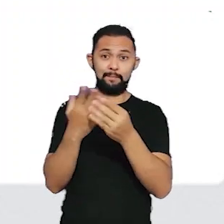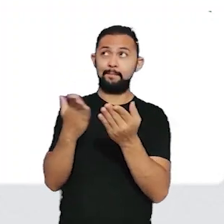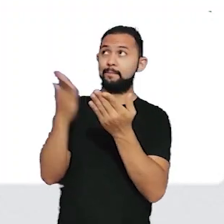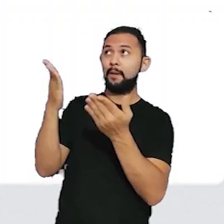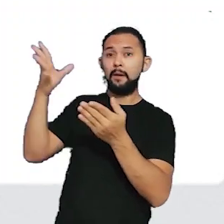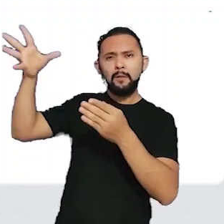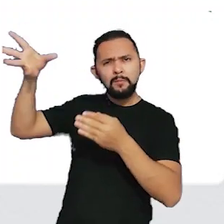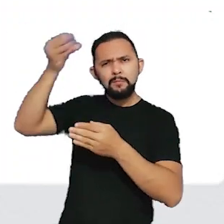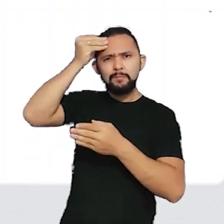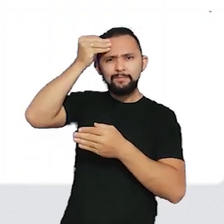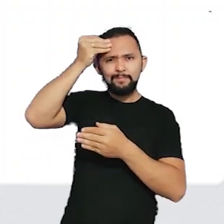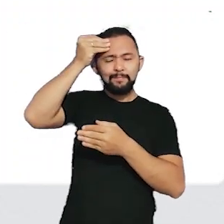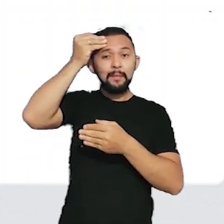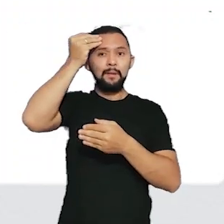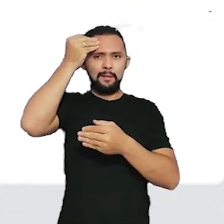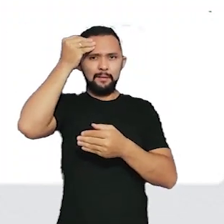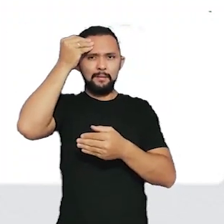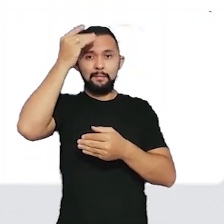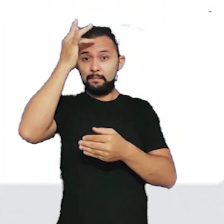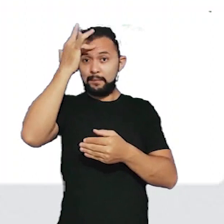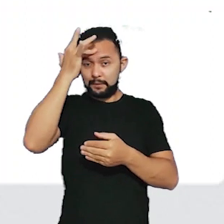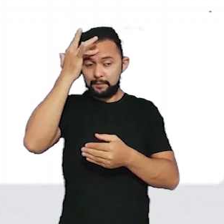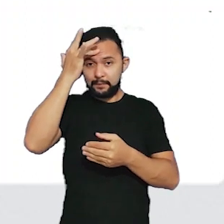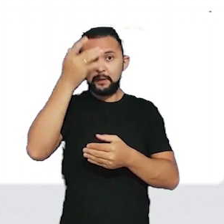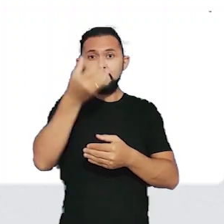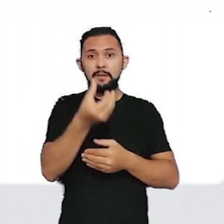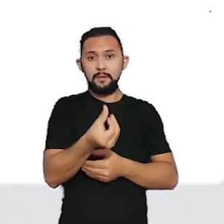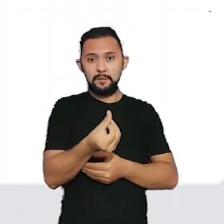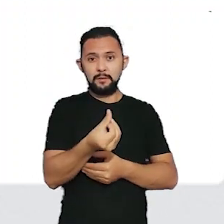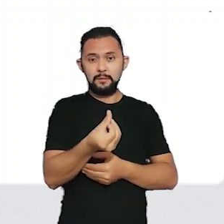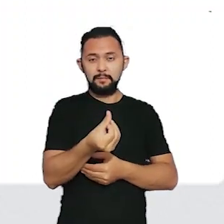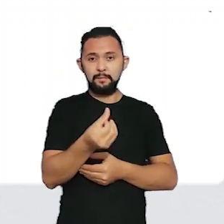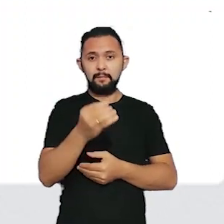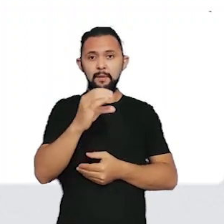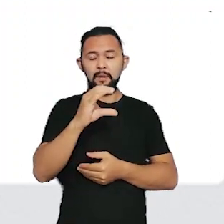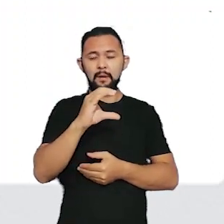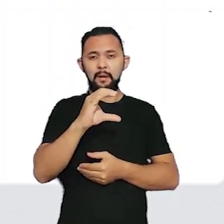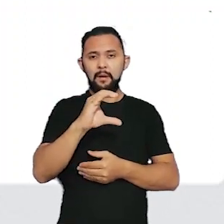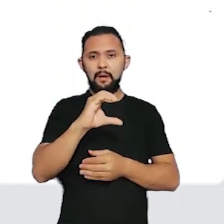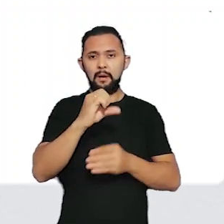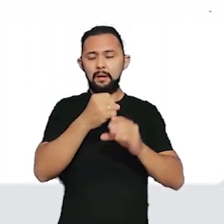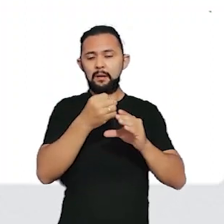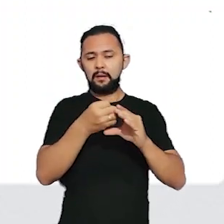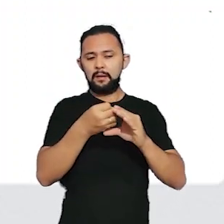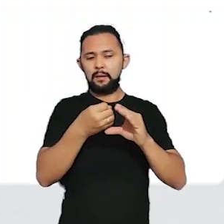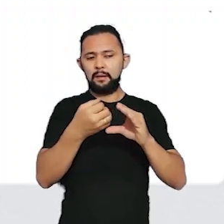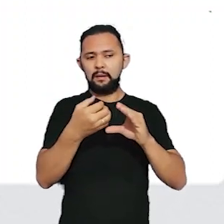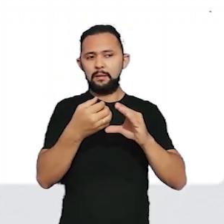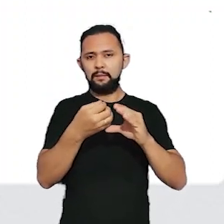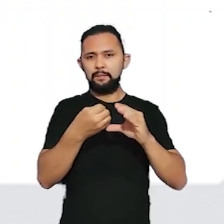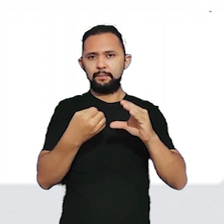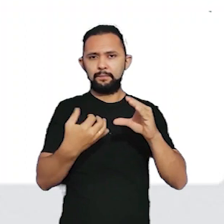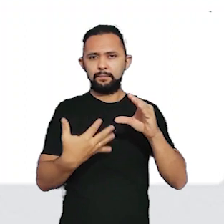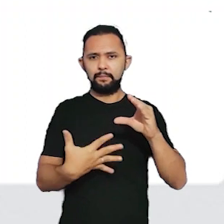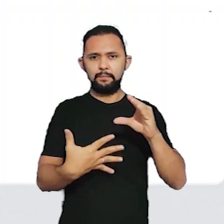ó, C6FTP. Ou seja, são 6 classificações com a letra C.